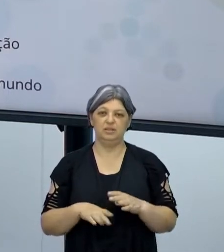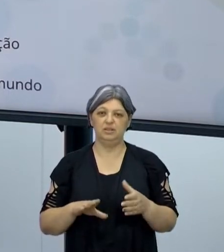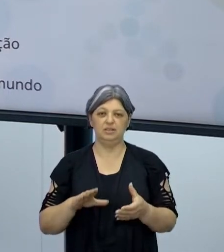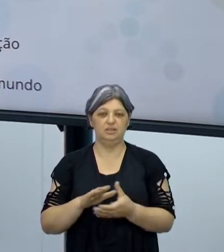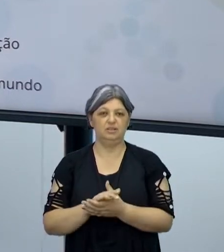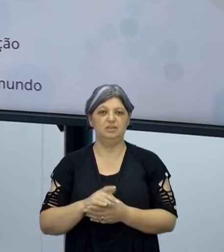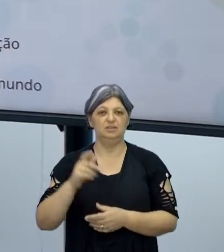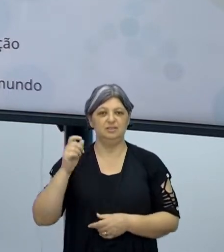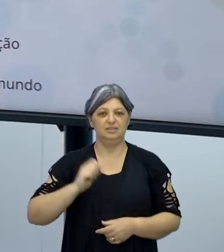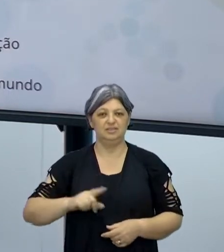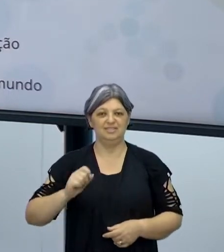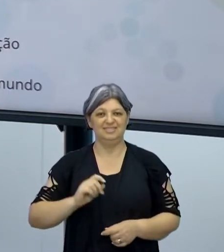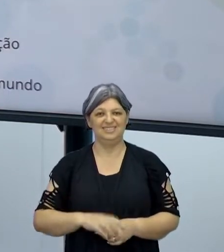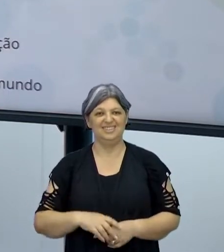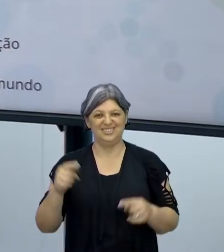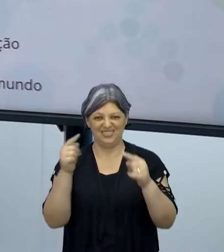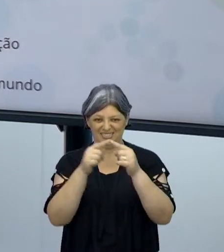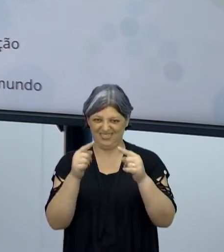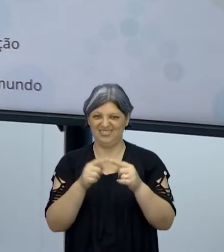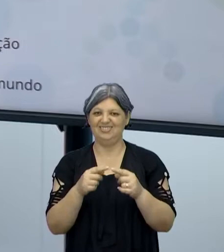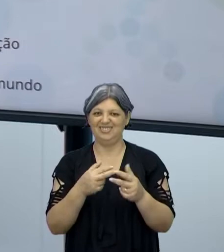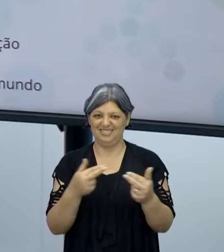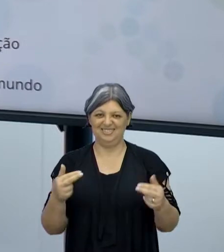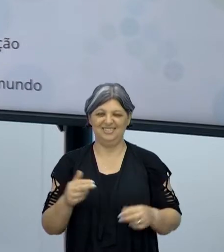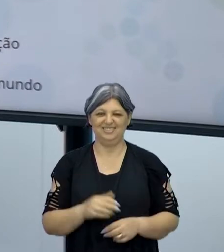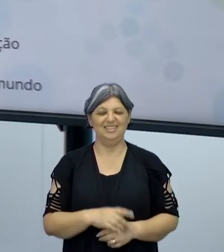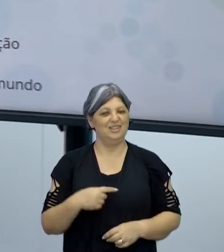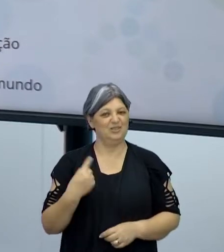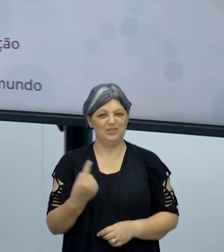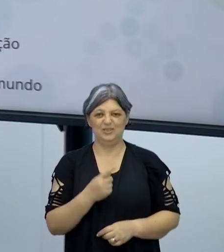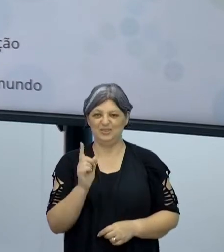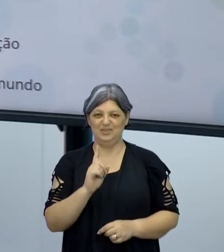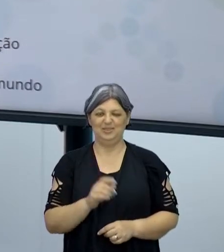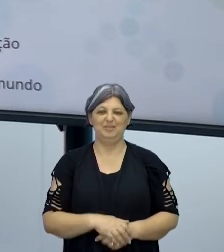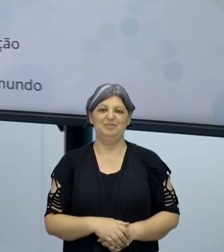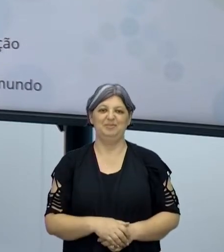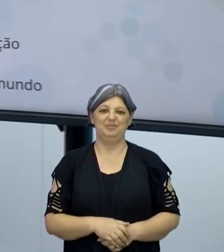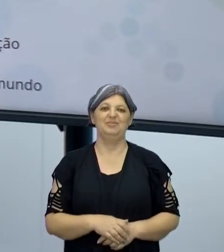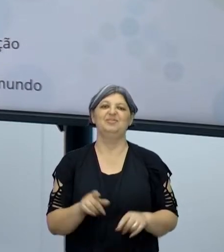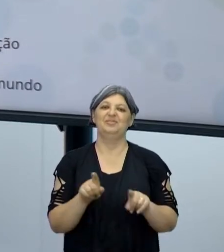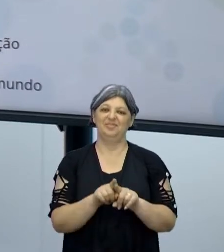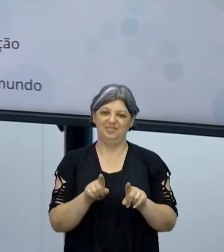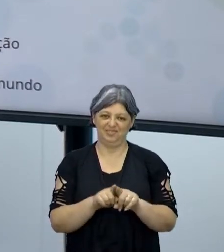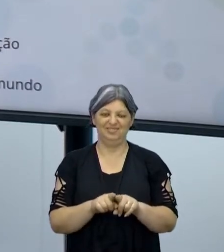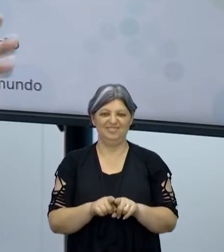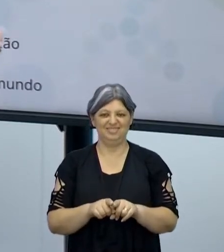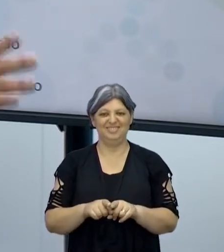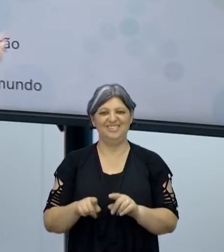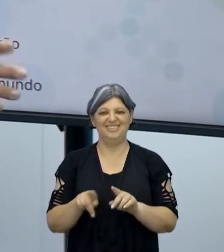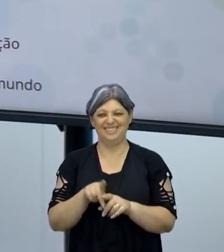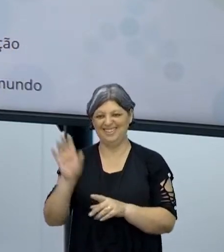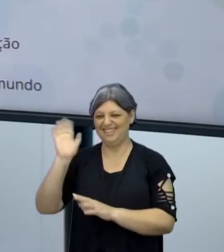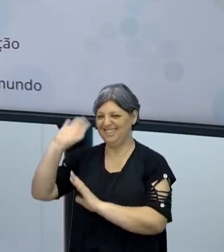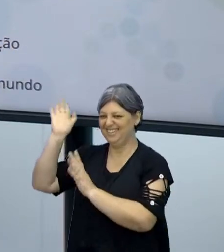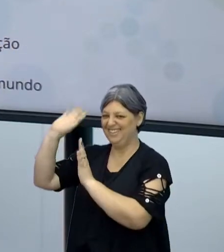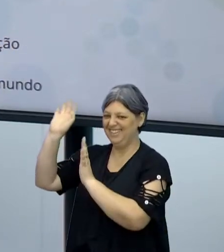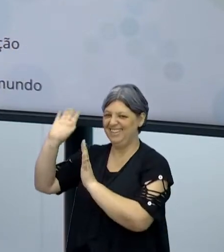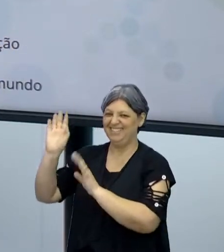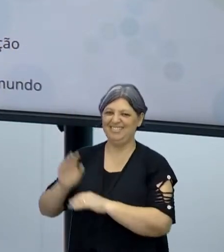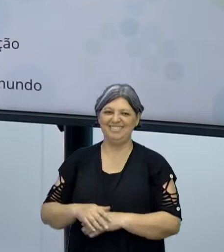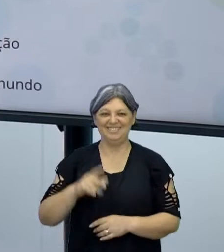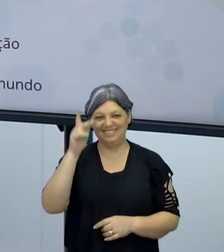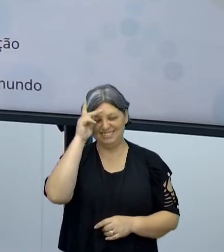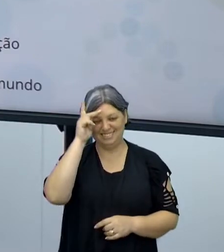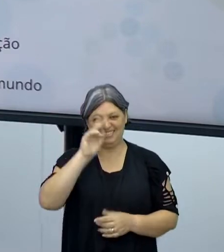azul. Olha que eu sou bom de combinação, hein? E eu não tô sozinho, não. Além da digníssima Kátia, seja muito bem-vinda a essa